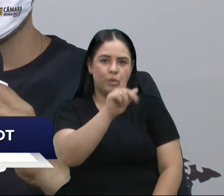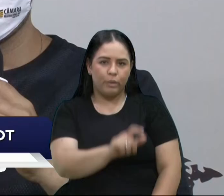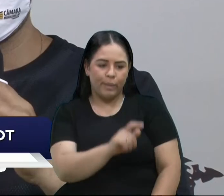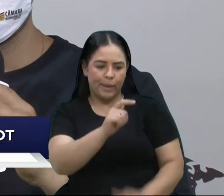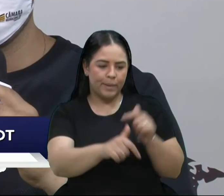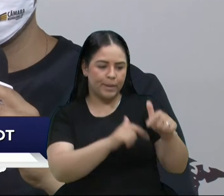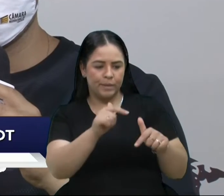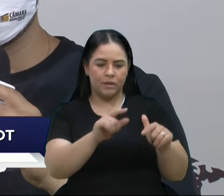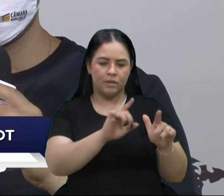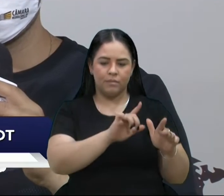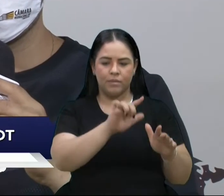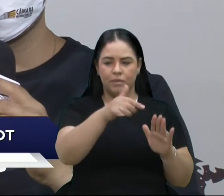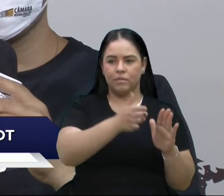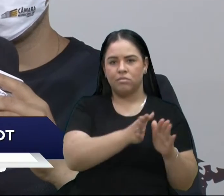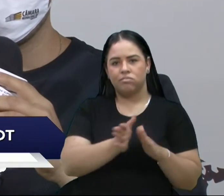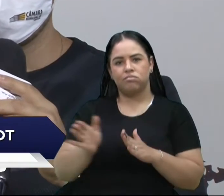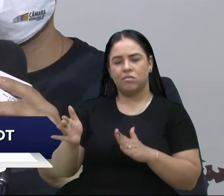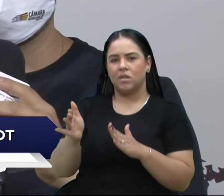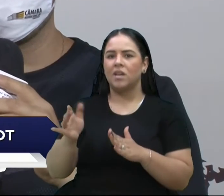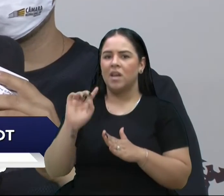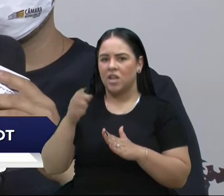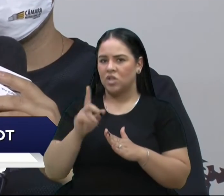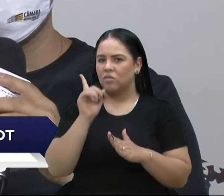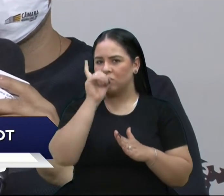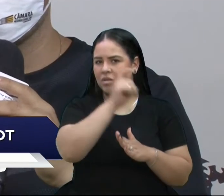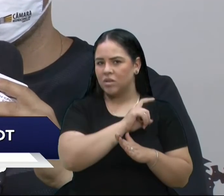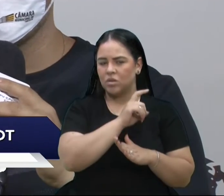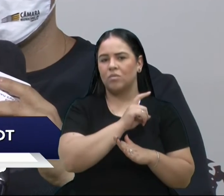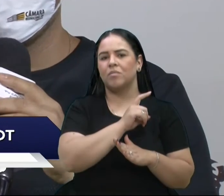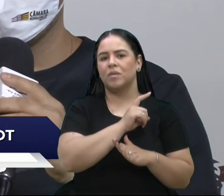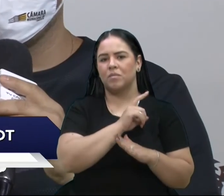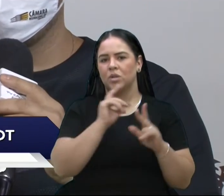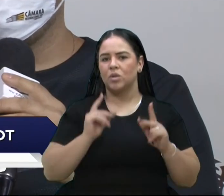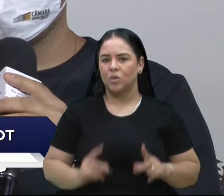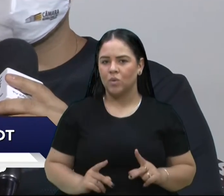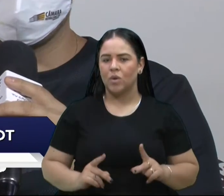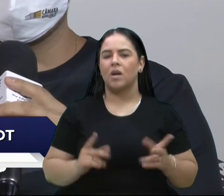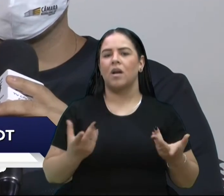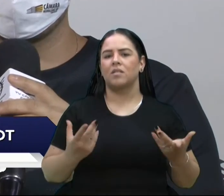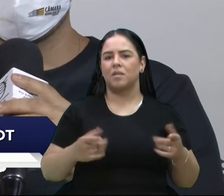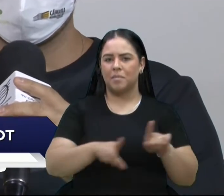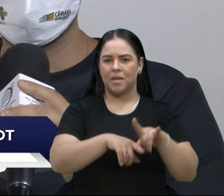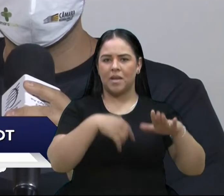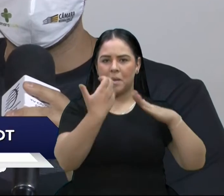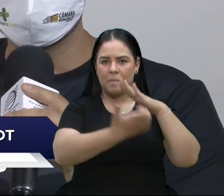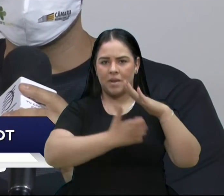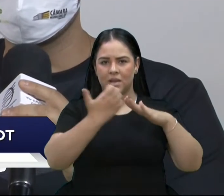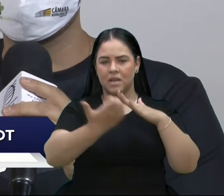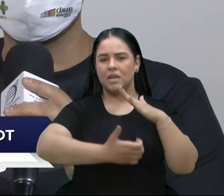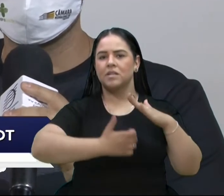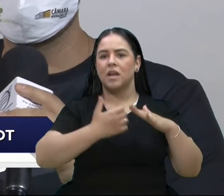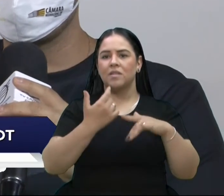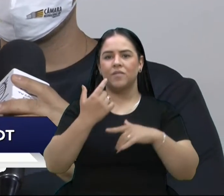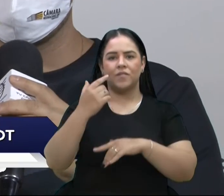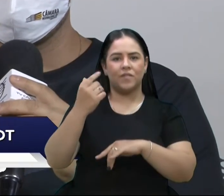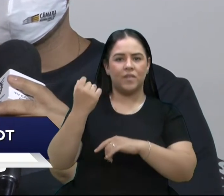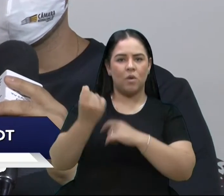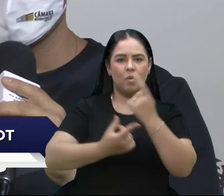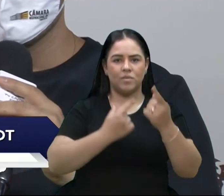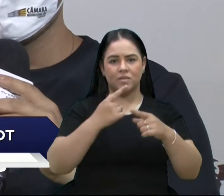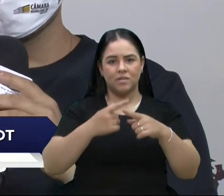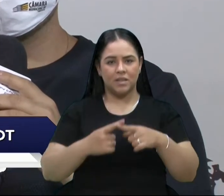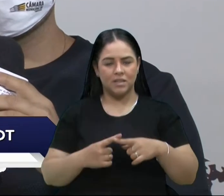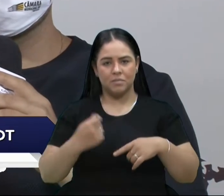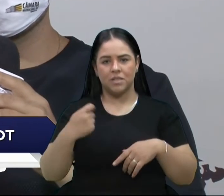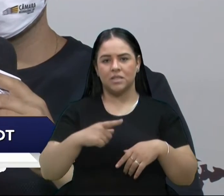também a questão financeira, né? Das empresas, as pessoas têm que se aposentar por invalidez, muitas coisas não conseguem fazer